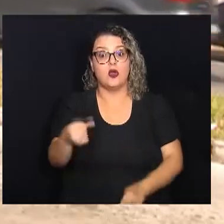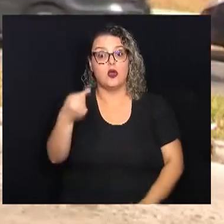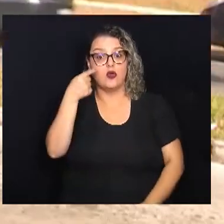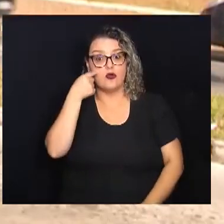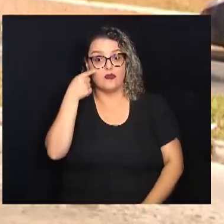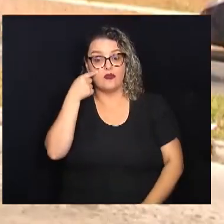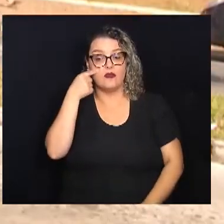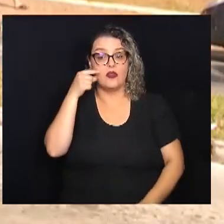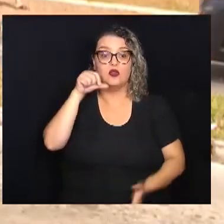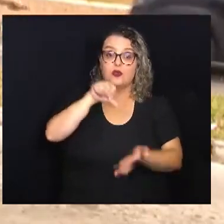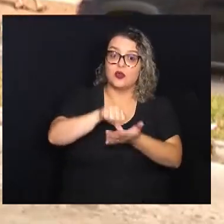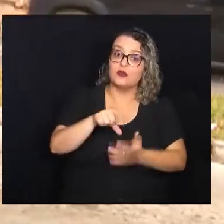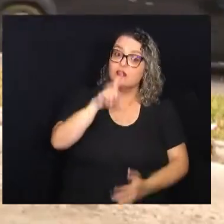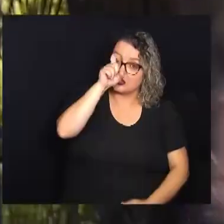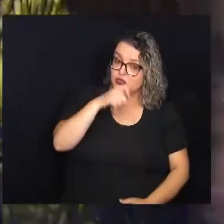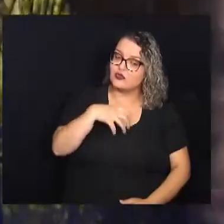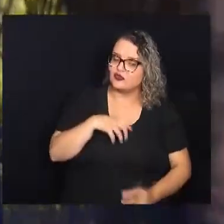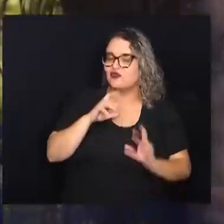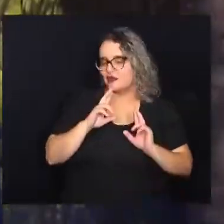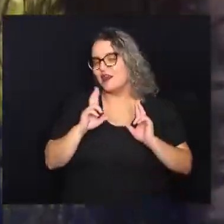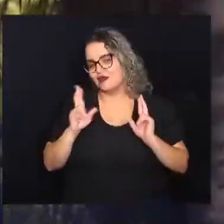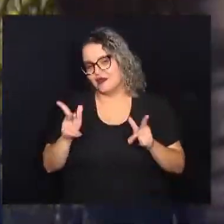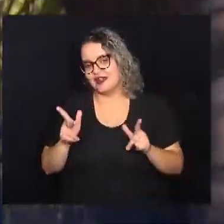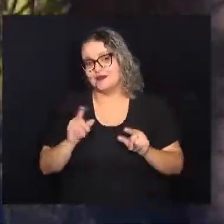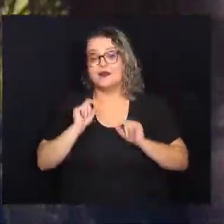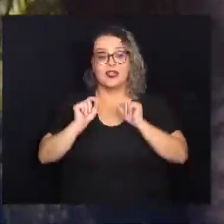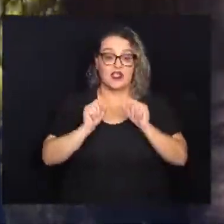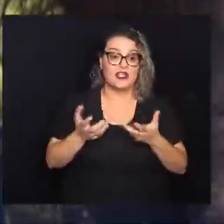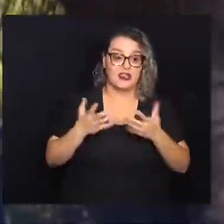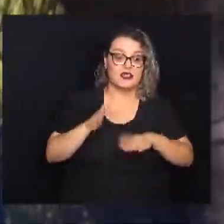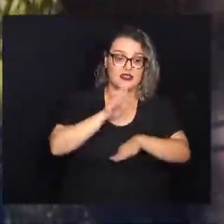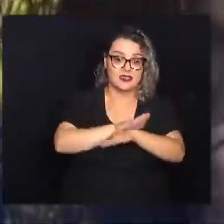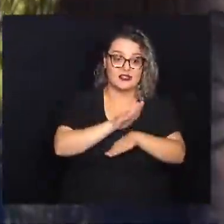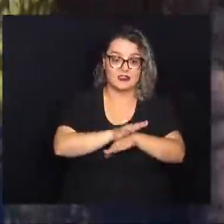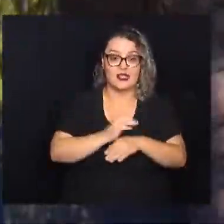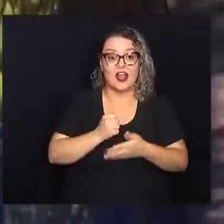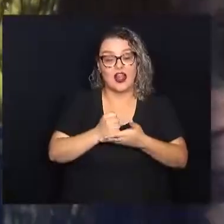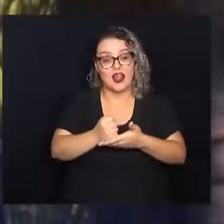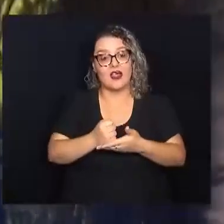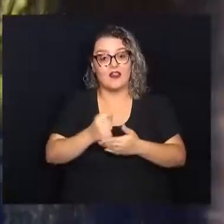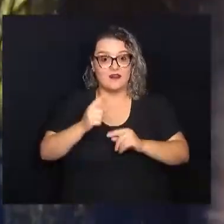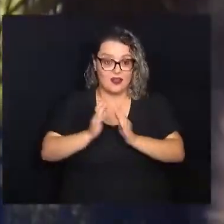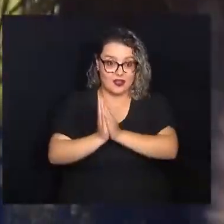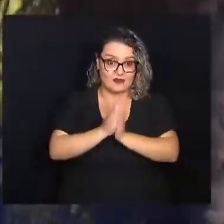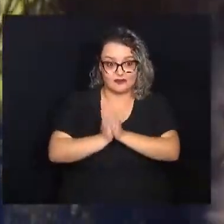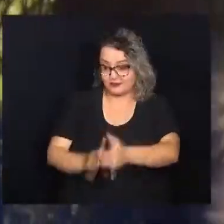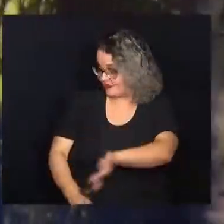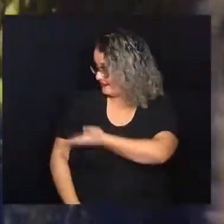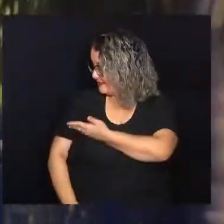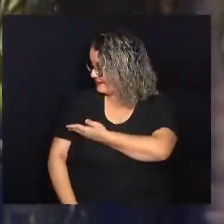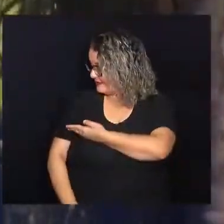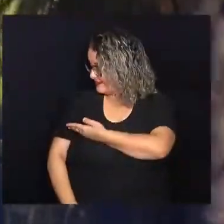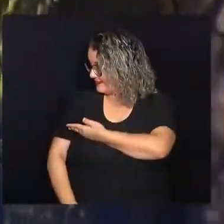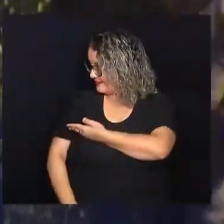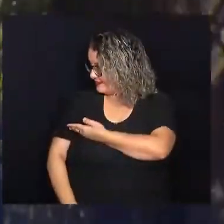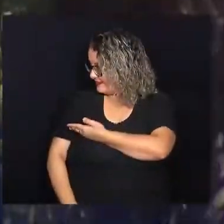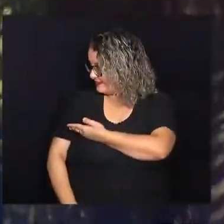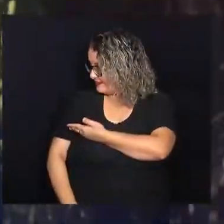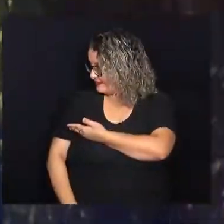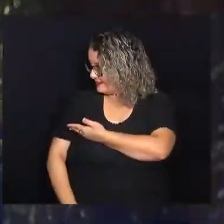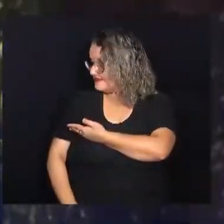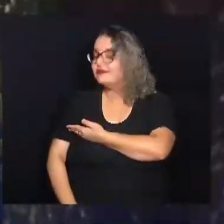unidade hospitalar de uma maneira diferente. Quem quiser ajudar, é só levar os brinquedos no prédio administrativo do Hospital